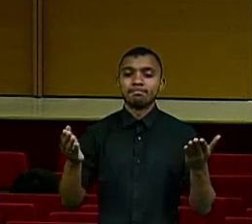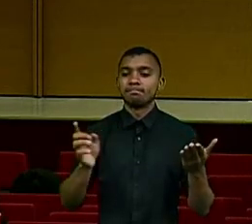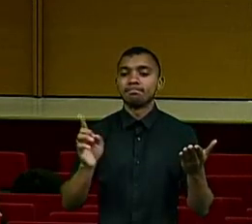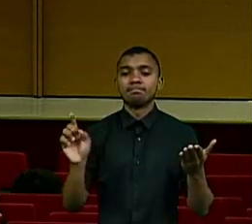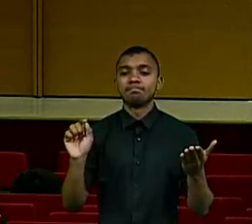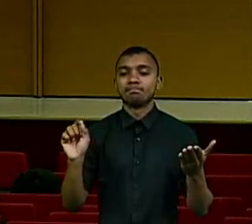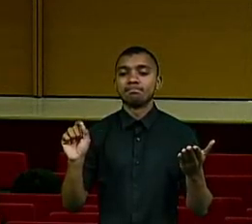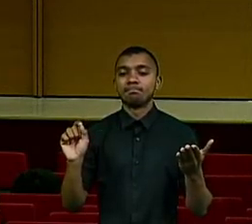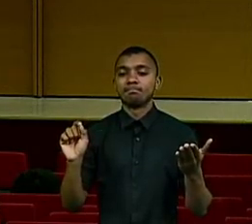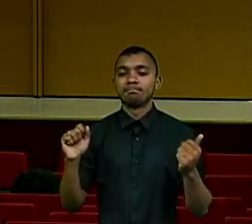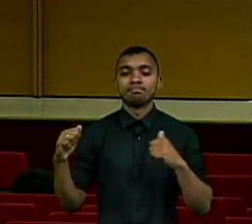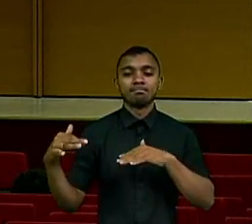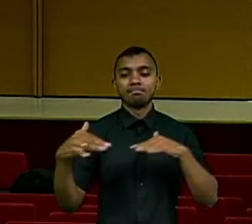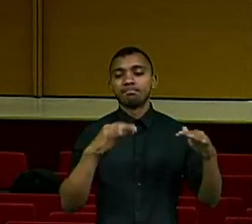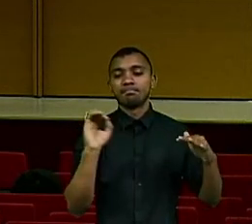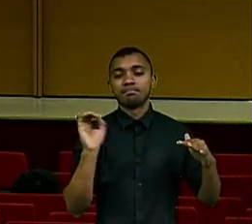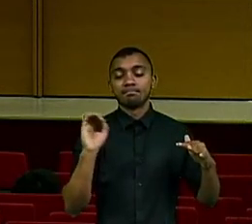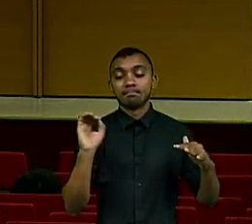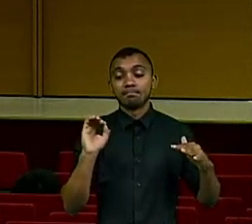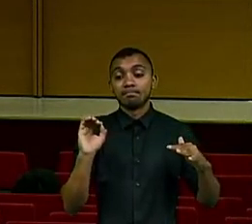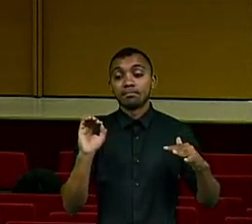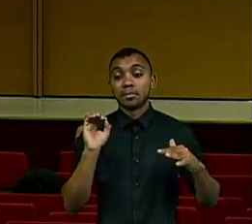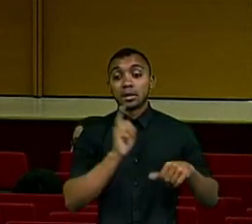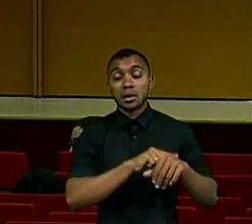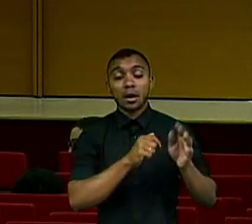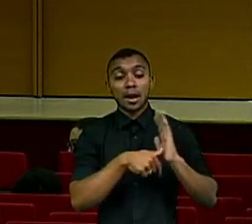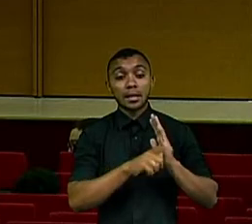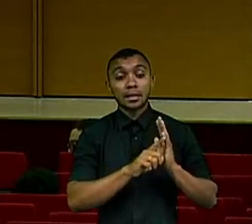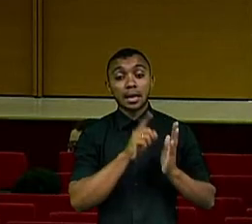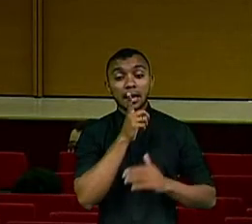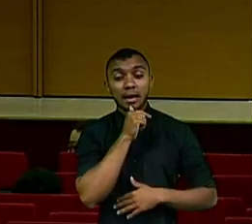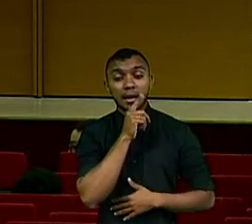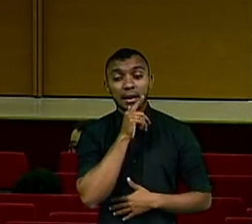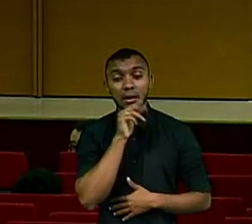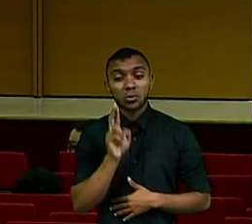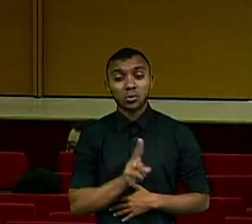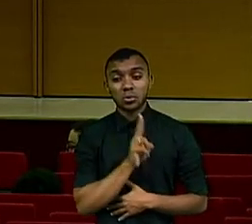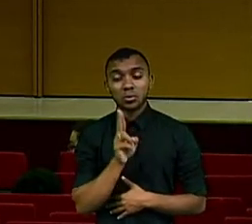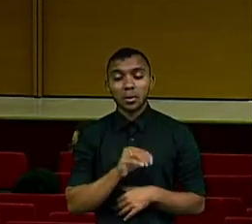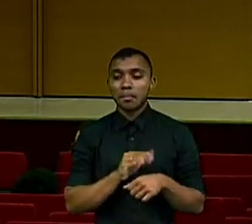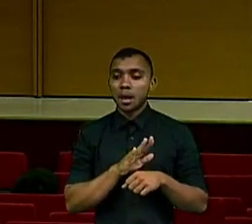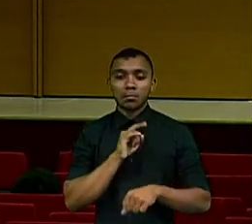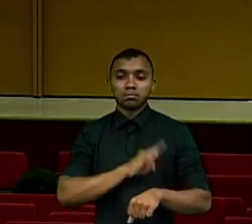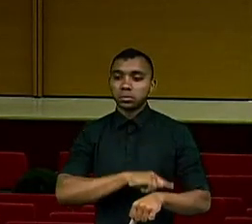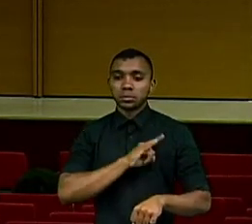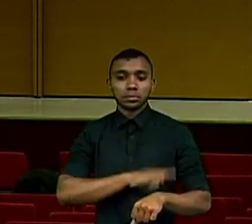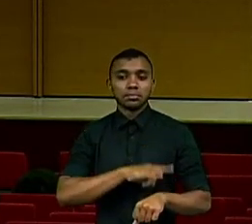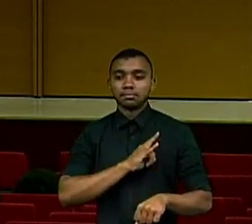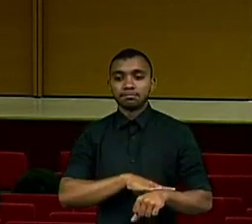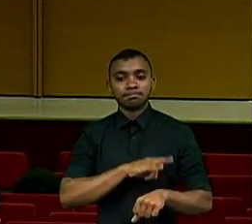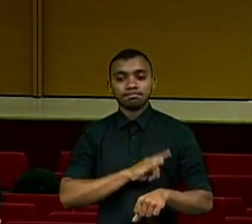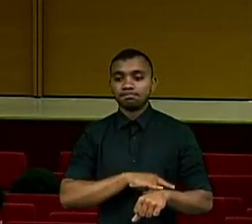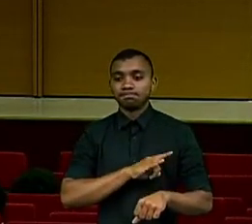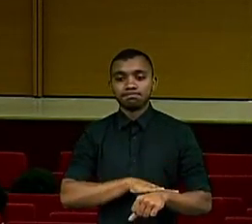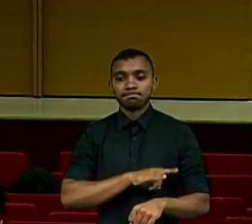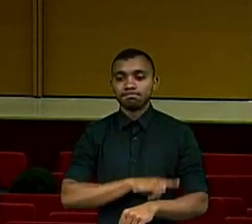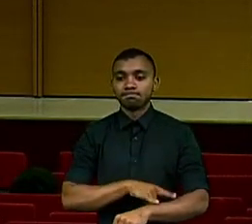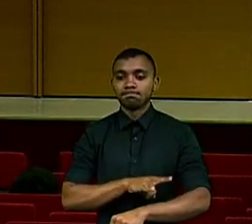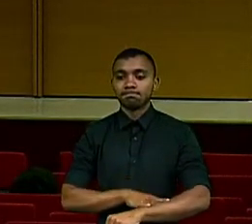agitados vocês quando bebem muita água vocês urinam mais porque vocês vão perder